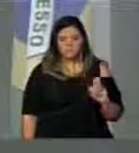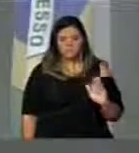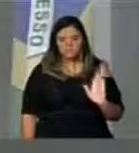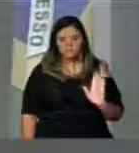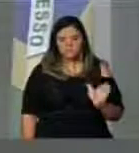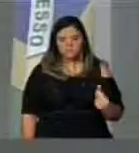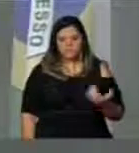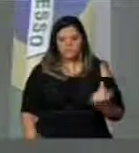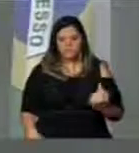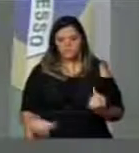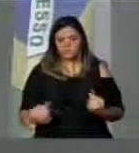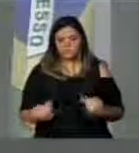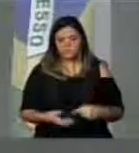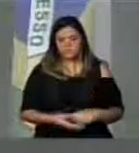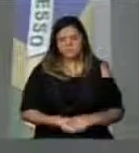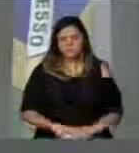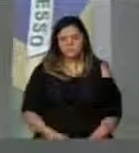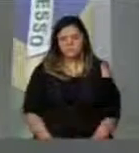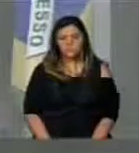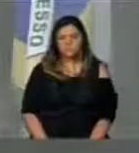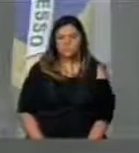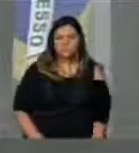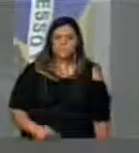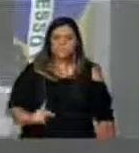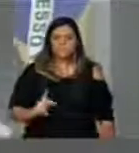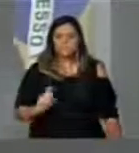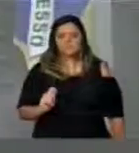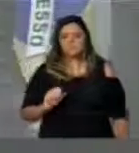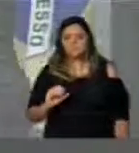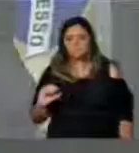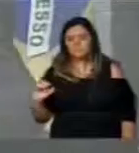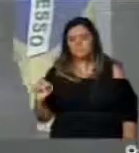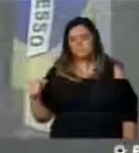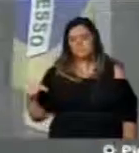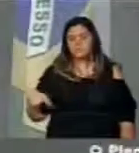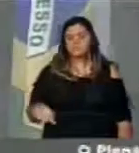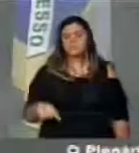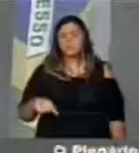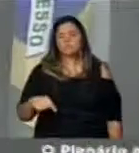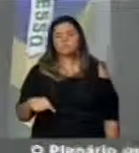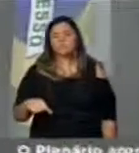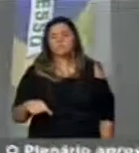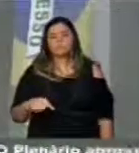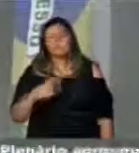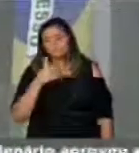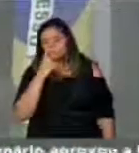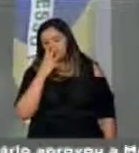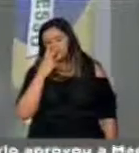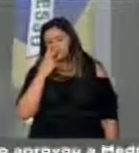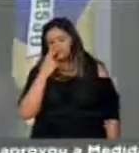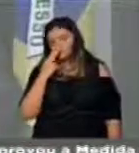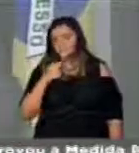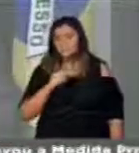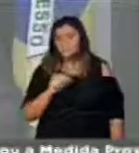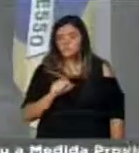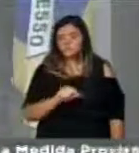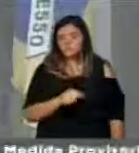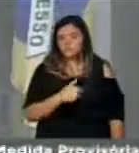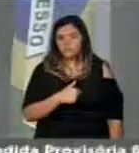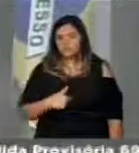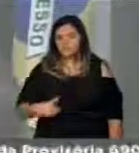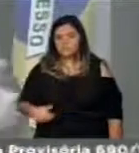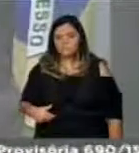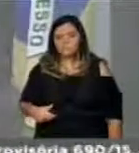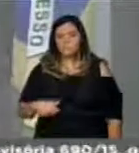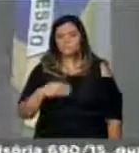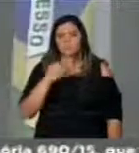questão da limitação do pac o pac virou uma verdadeira gangorra e que o governo federal poderia